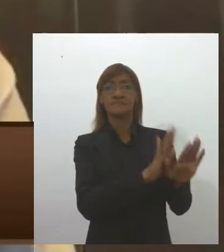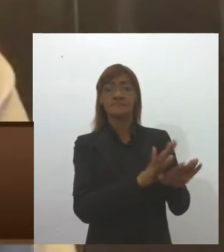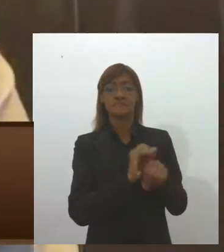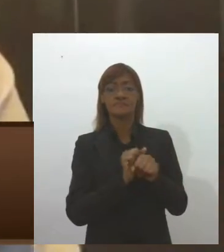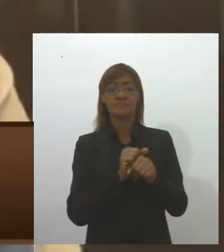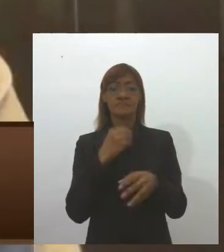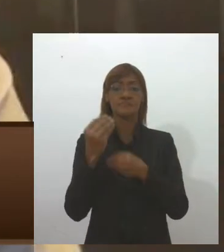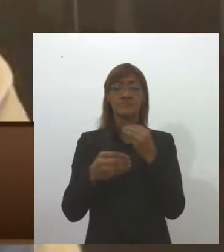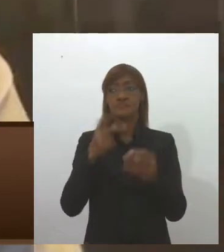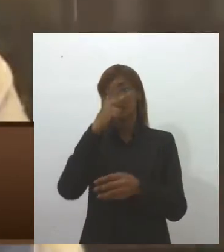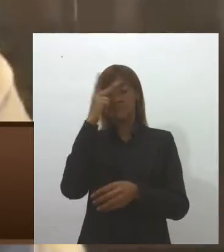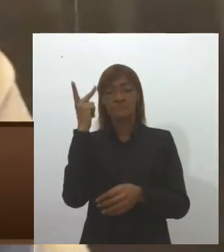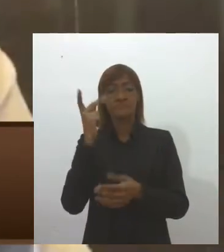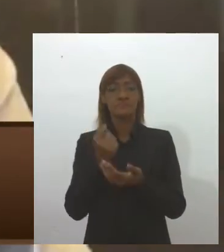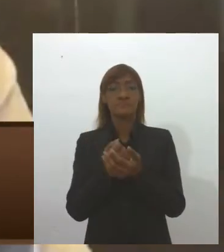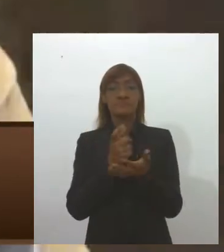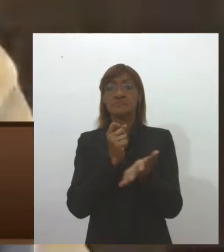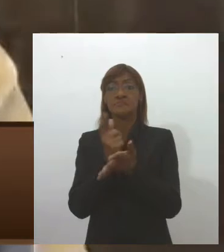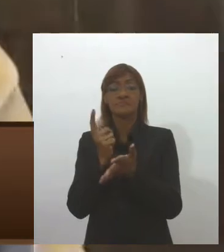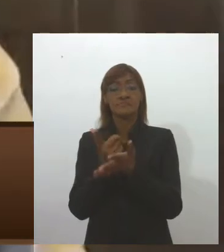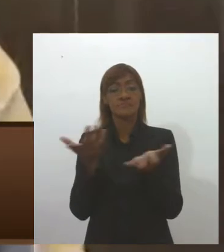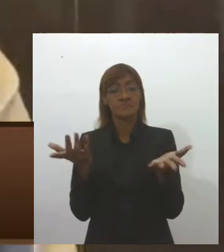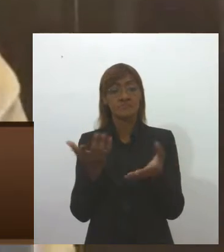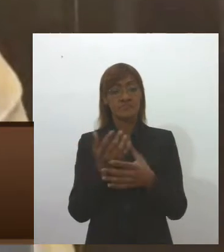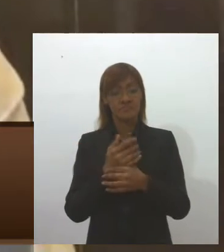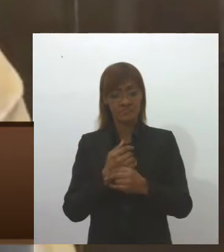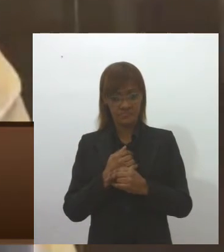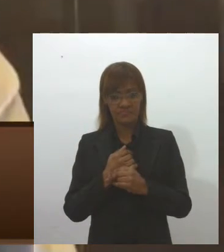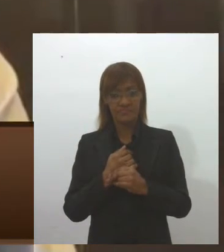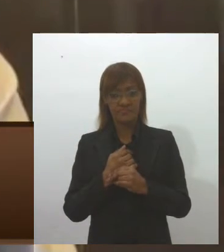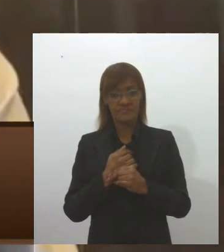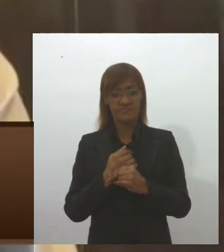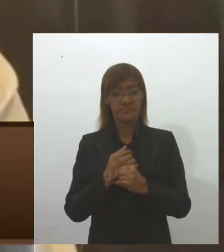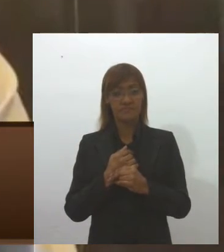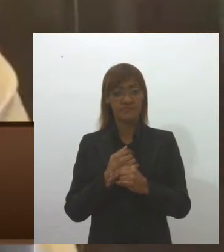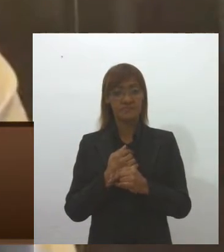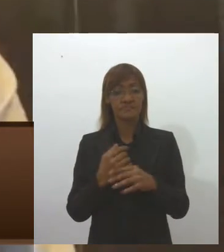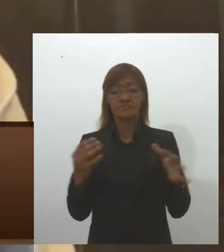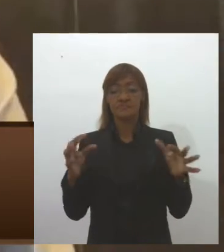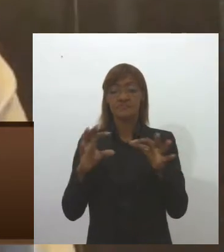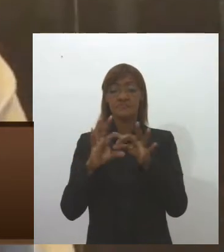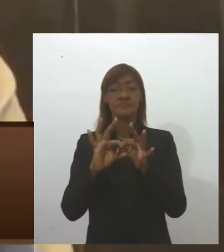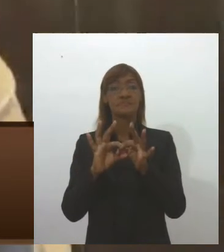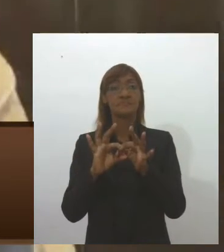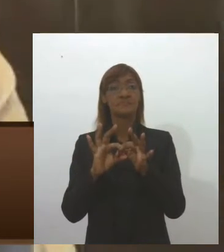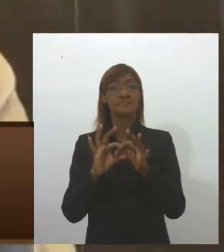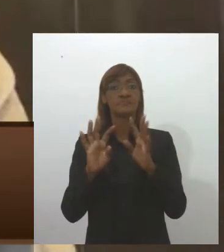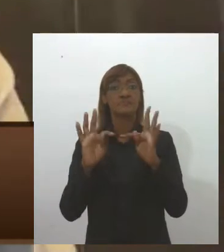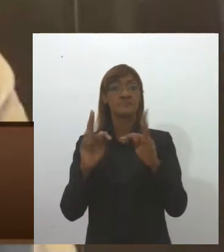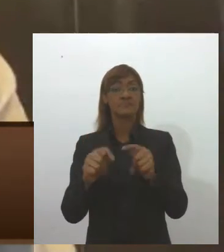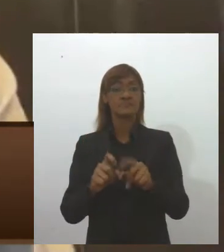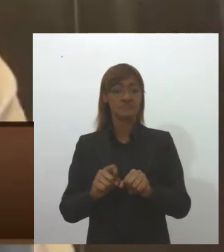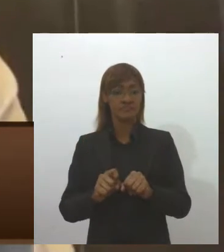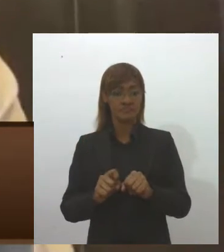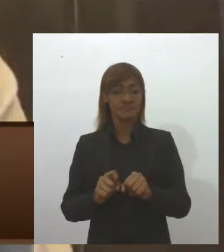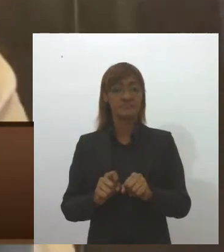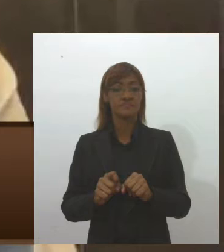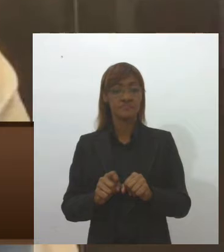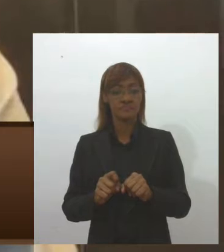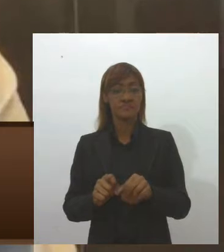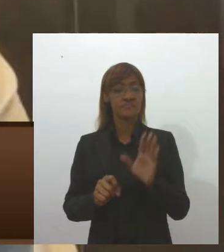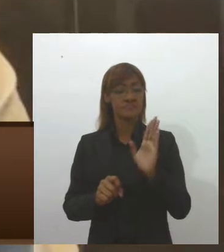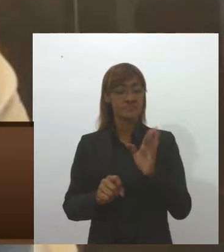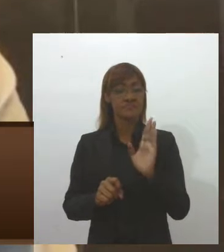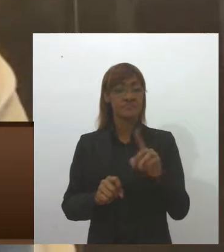pessoas vão saber que existe esse produto? Né? E a outra coisa era a união do público e privado. É verdade. Isso dá muito bem. A gente está